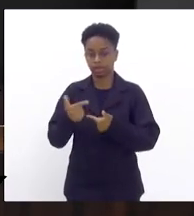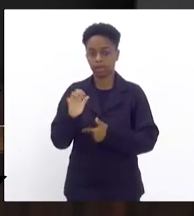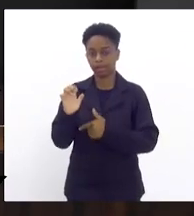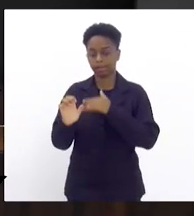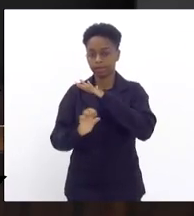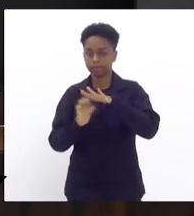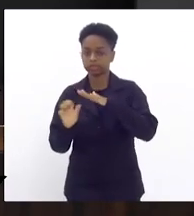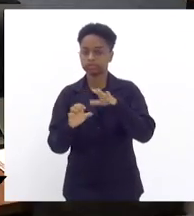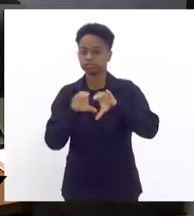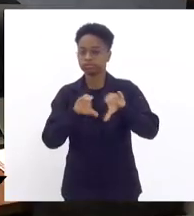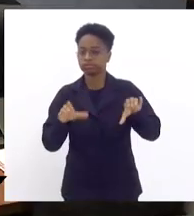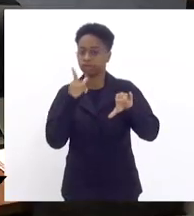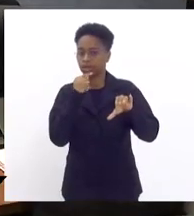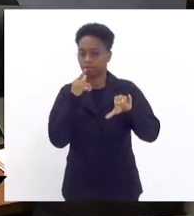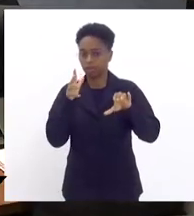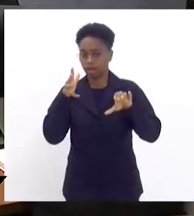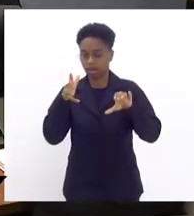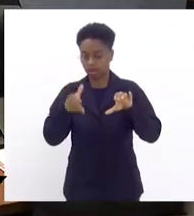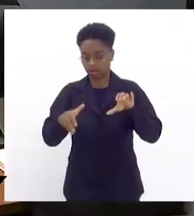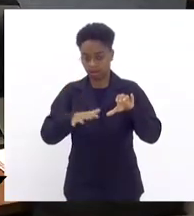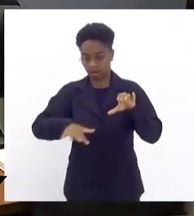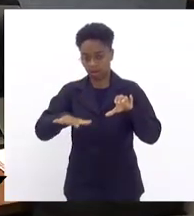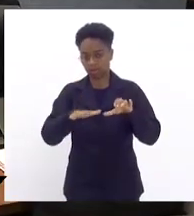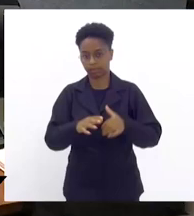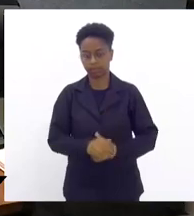Por favor.